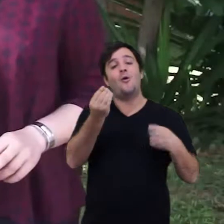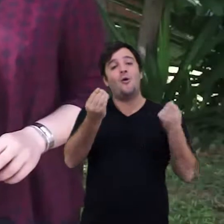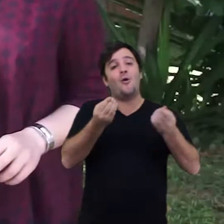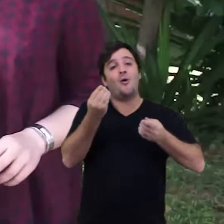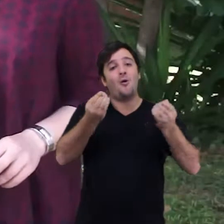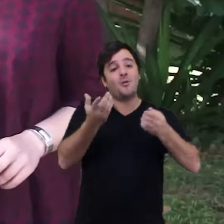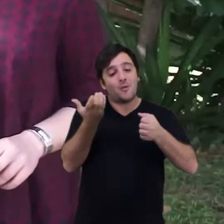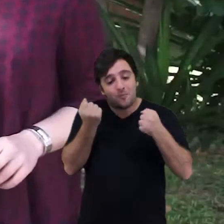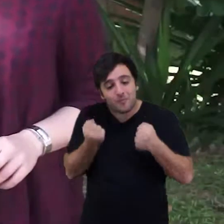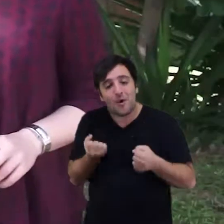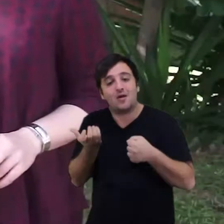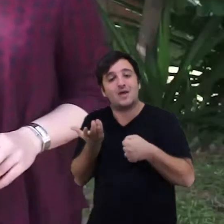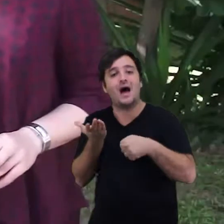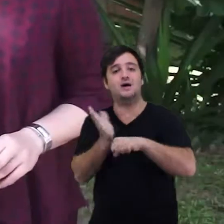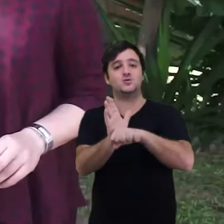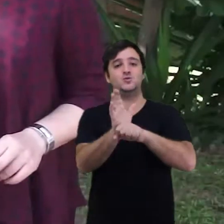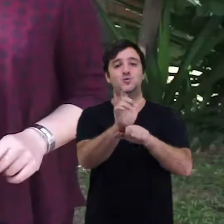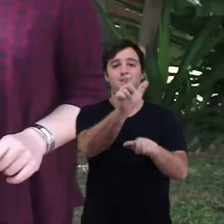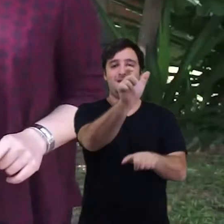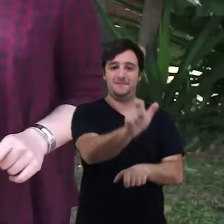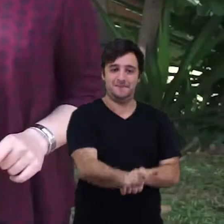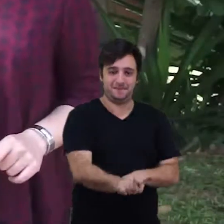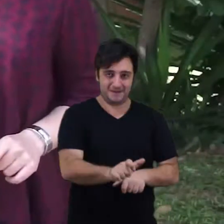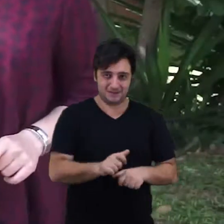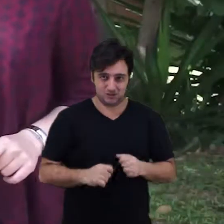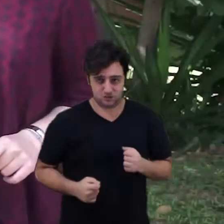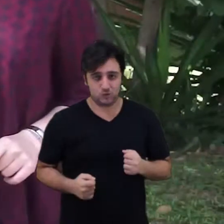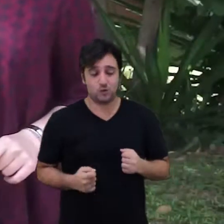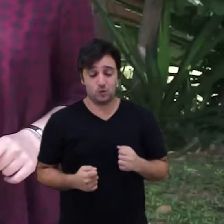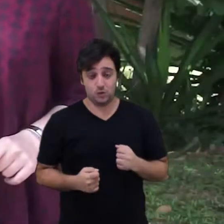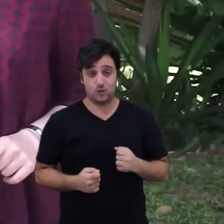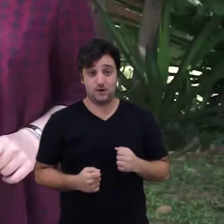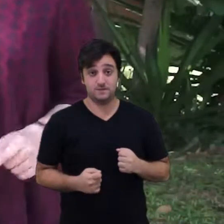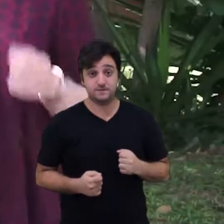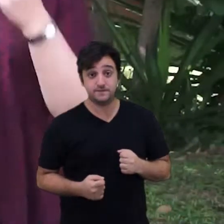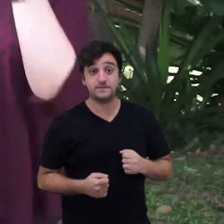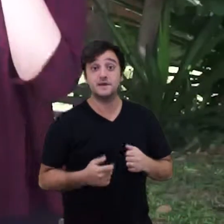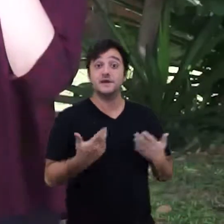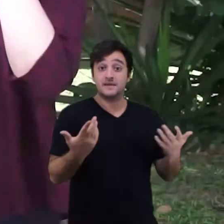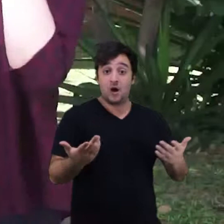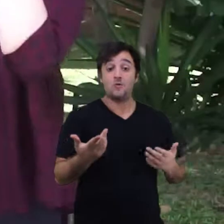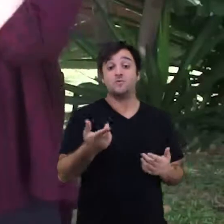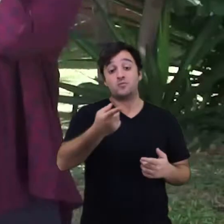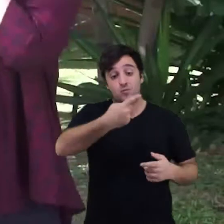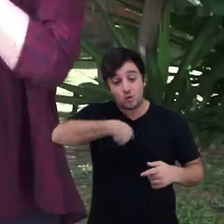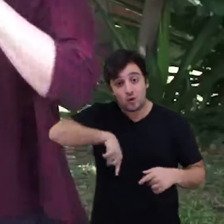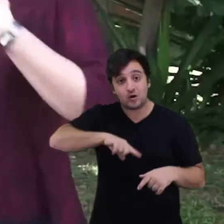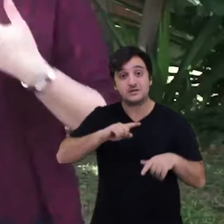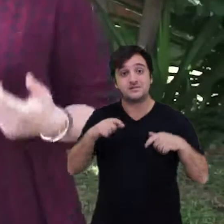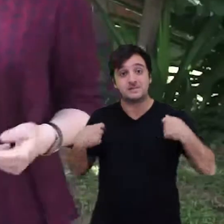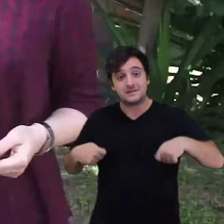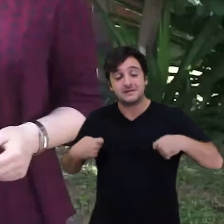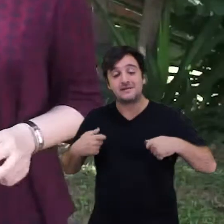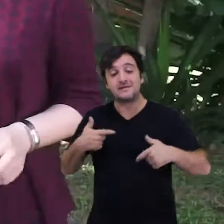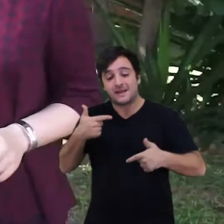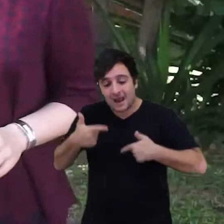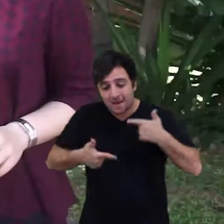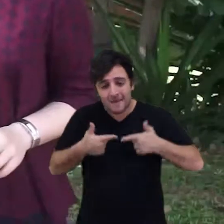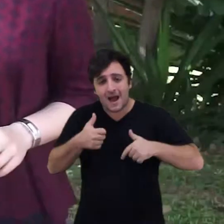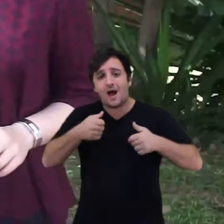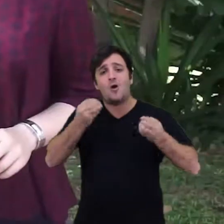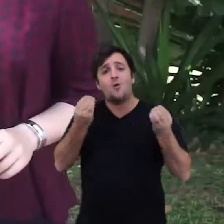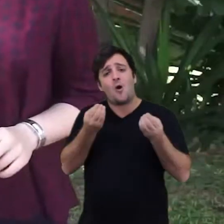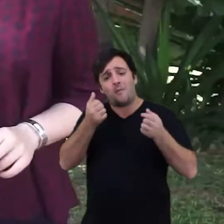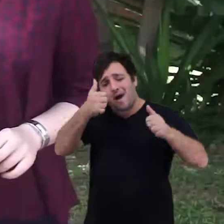do saber, né, de abrir mão dessa posição de que eu sei alguma coisa sobre como fazer para que esse sujeito deixe, né,